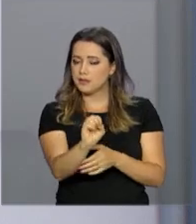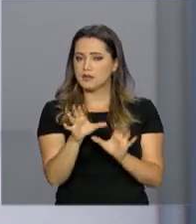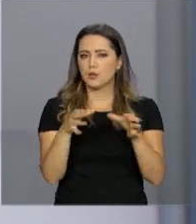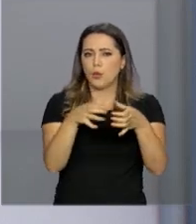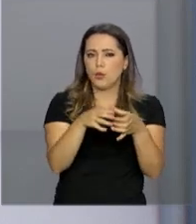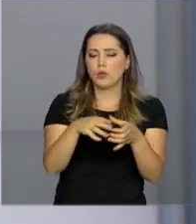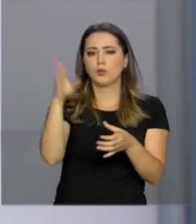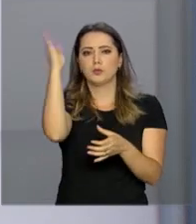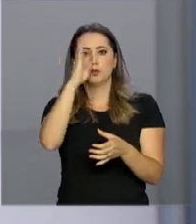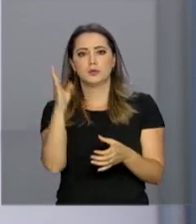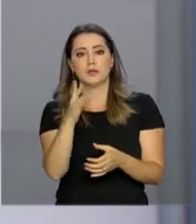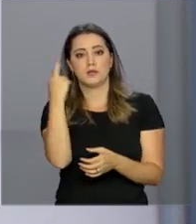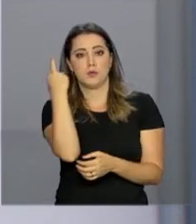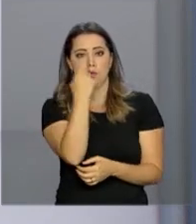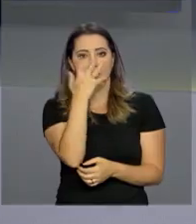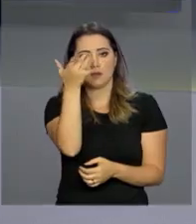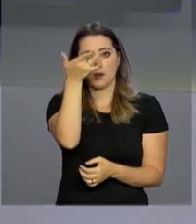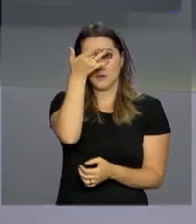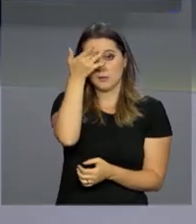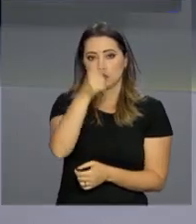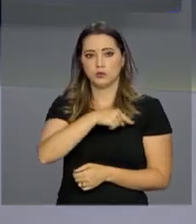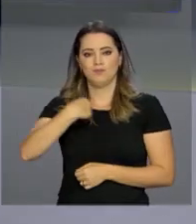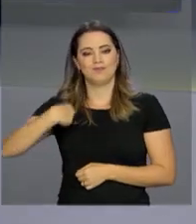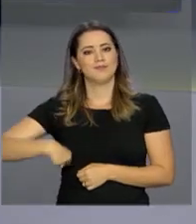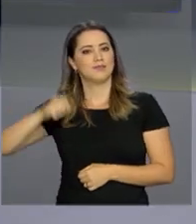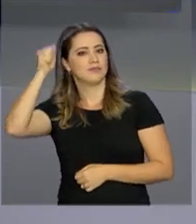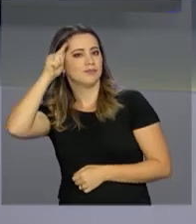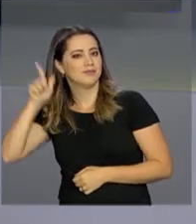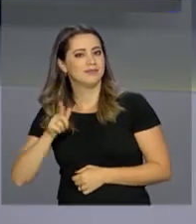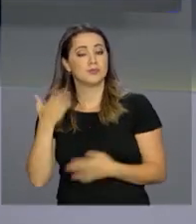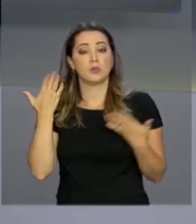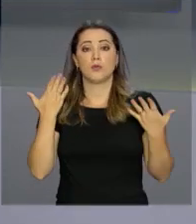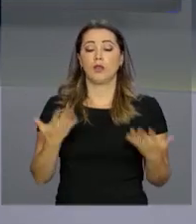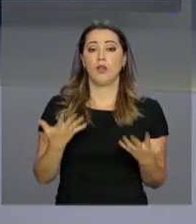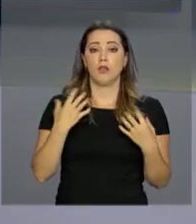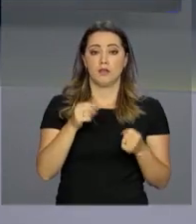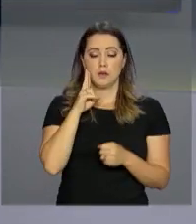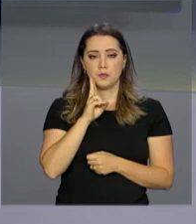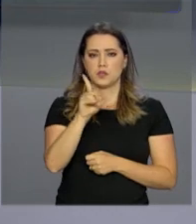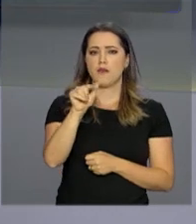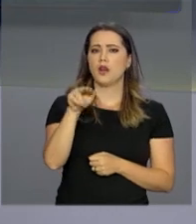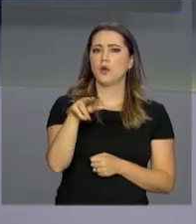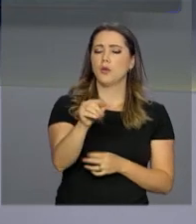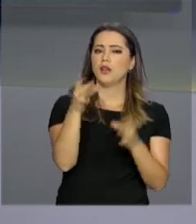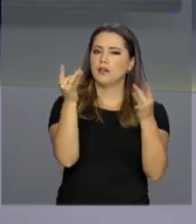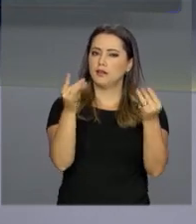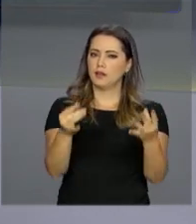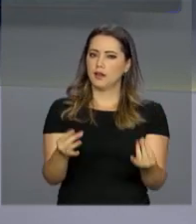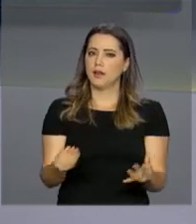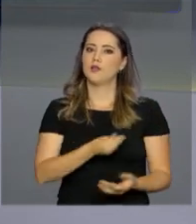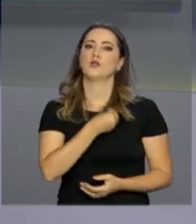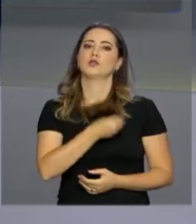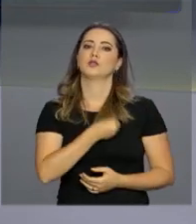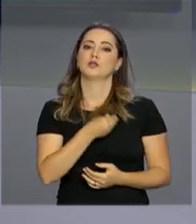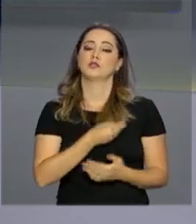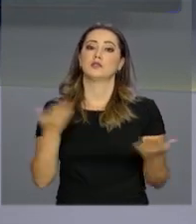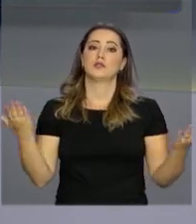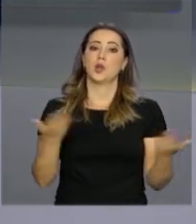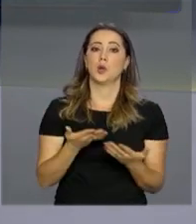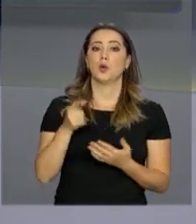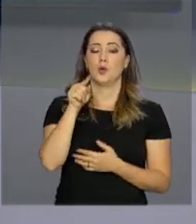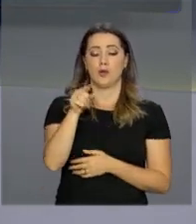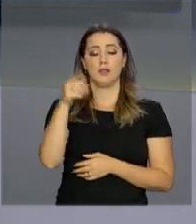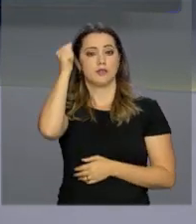china e áfrica do sul a repórter lona karen acompanhou as reuniões e traz os detalhes ao vivo pra gente direto de